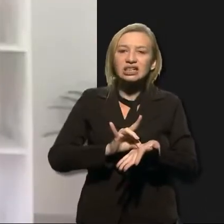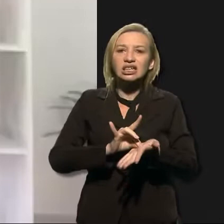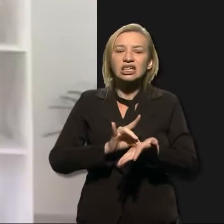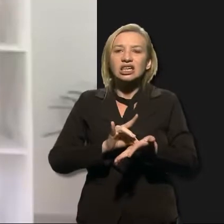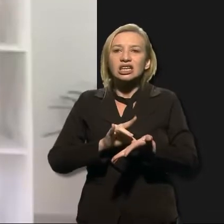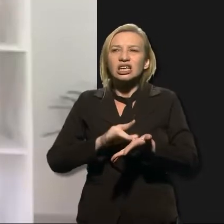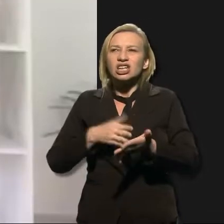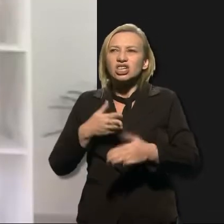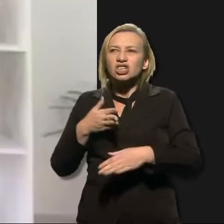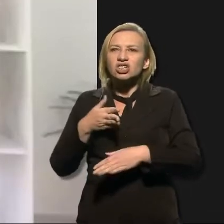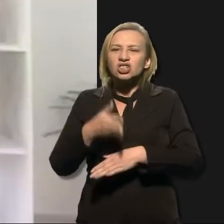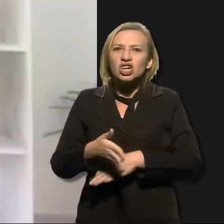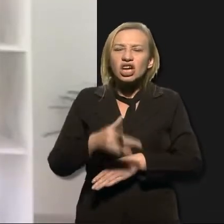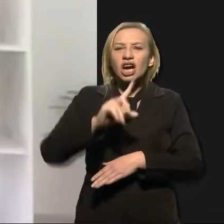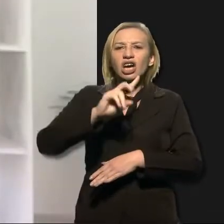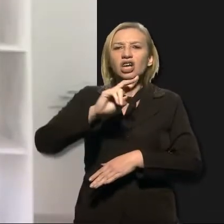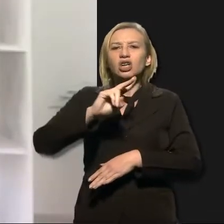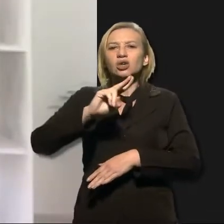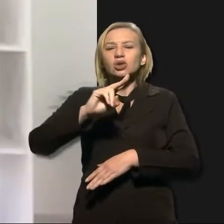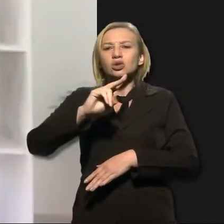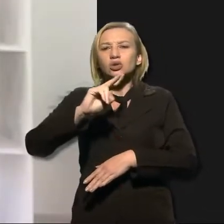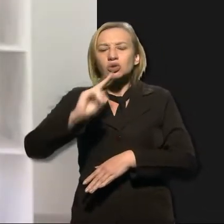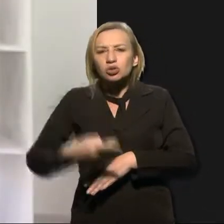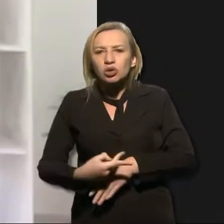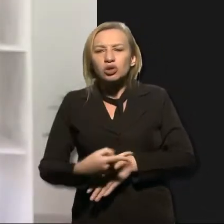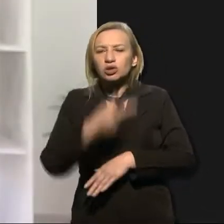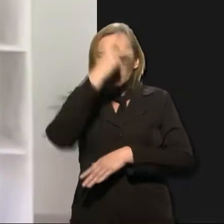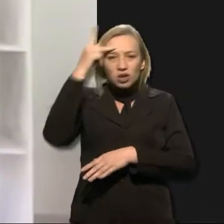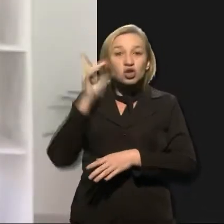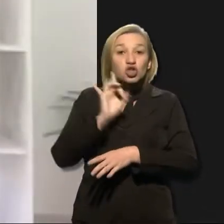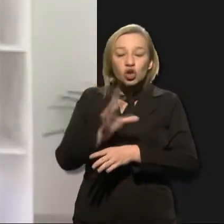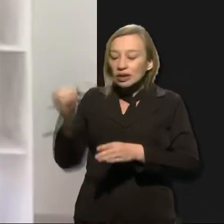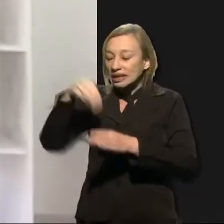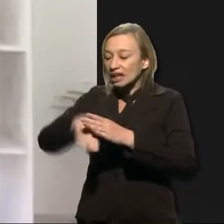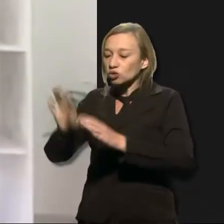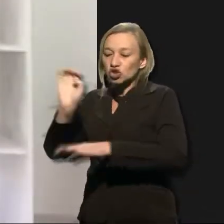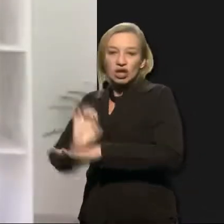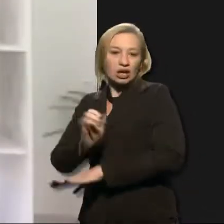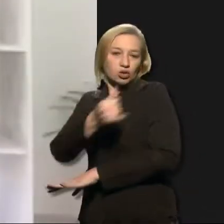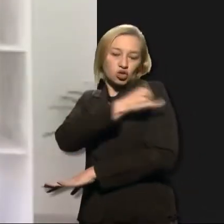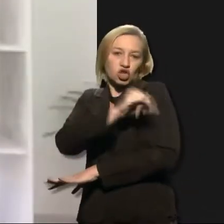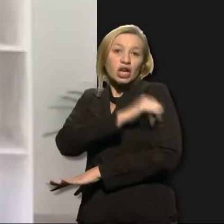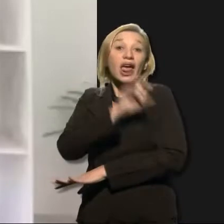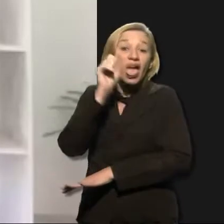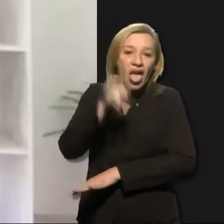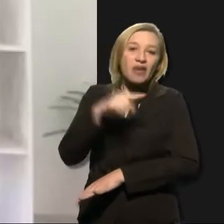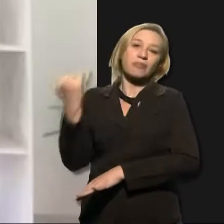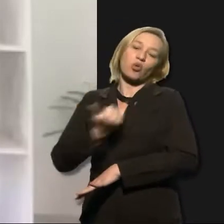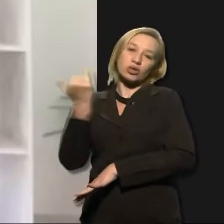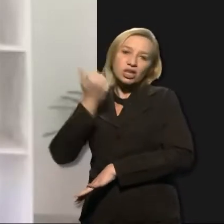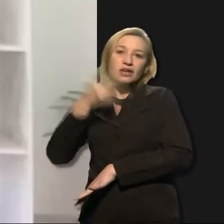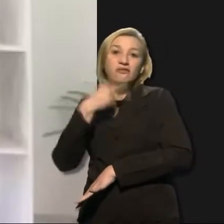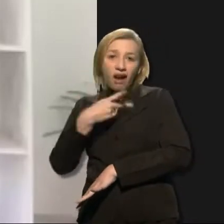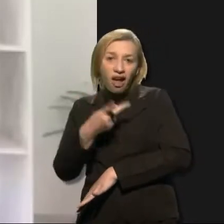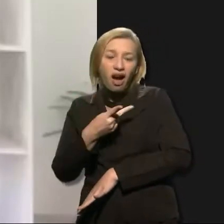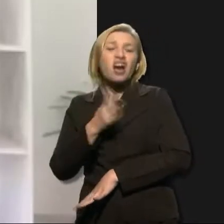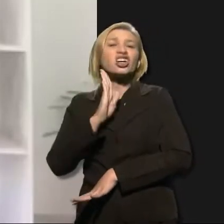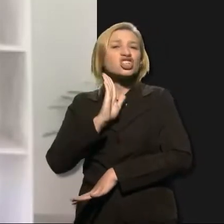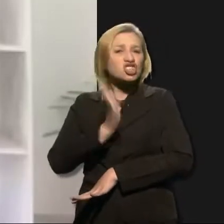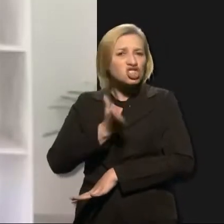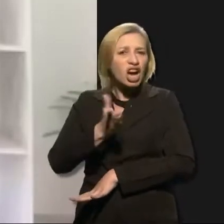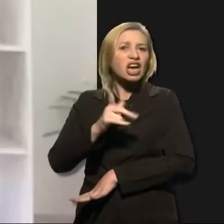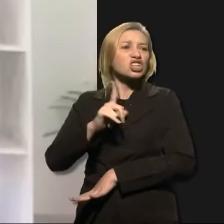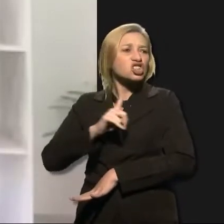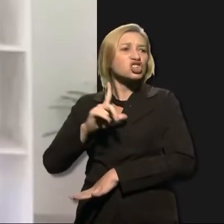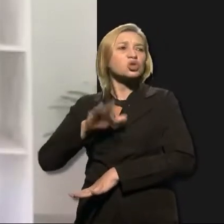realidade que atinge a cerca de 2 milhões de pessoas só no estado do Rio de Janeiro. Então, é muito importante falar que